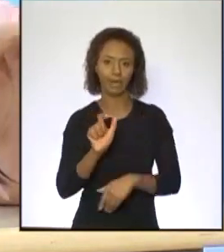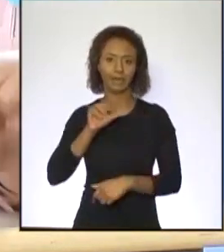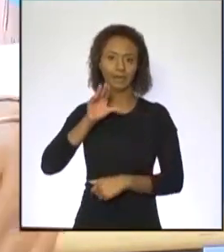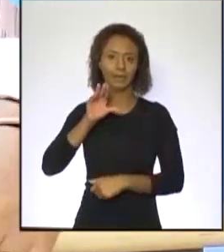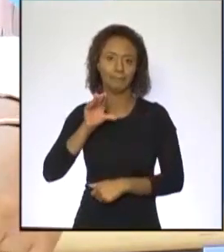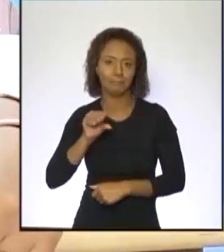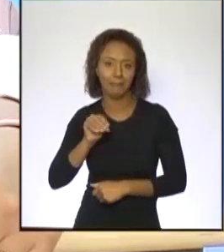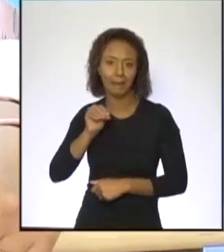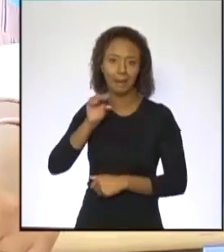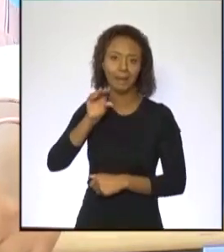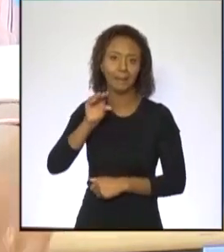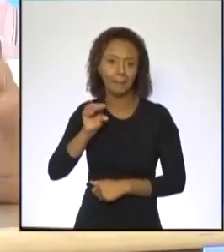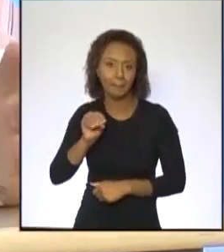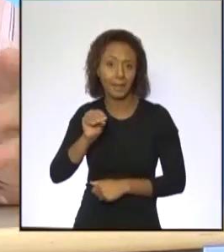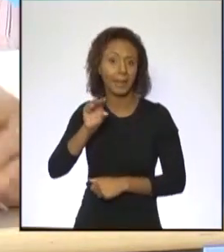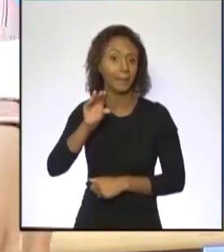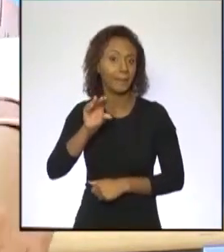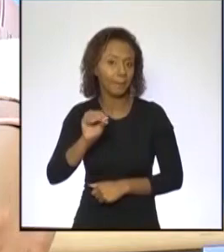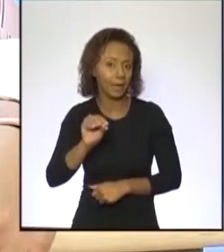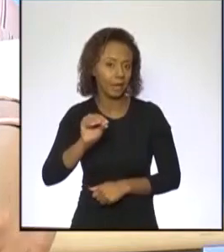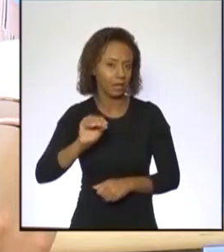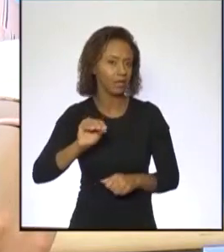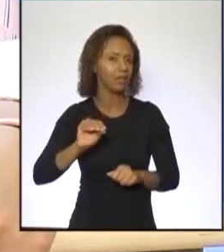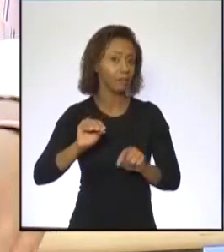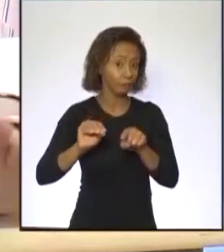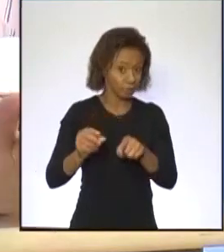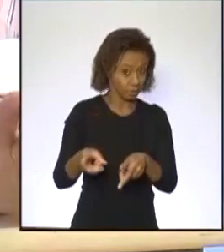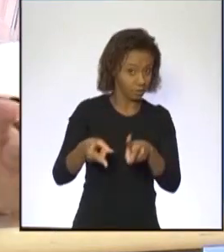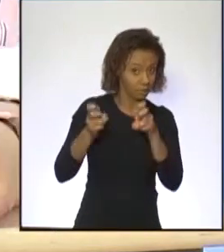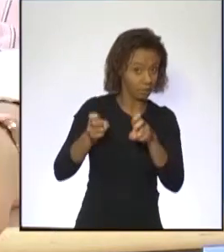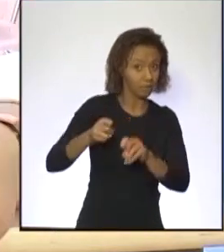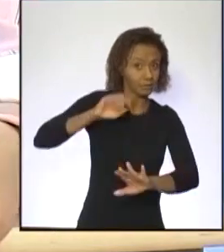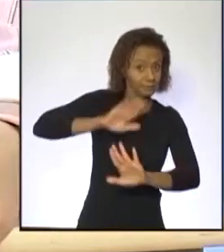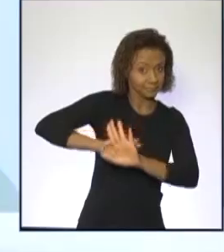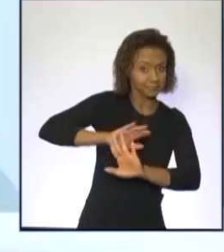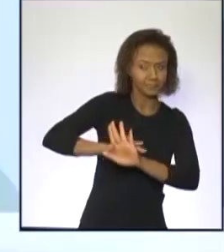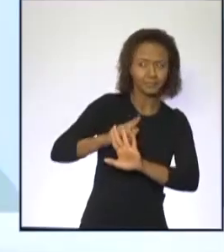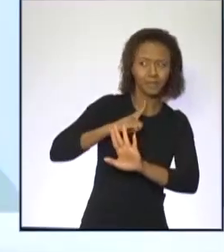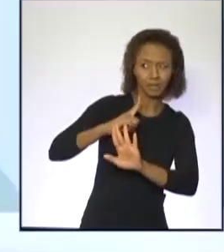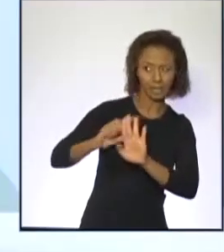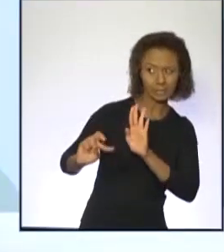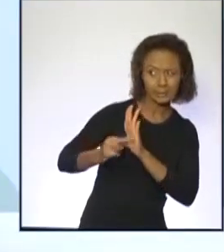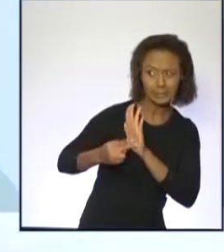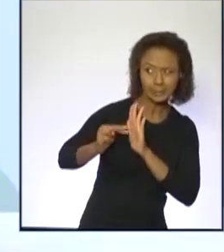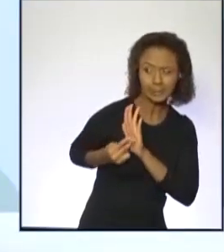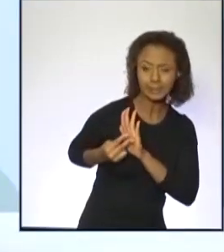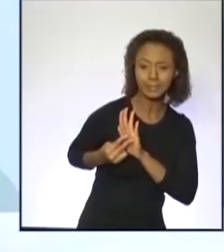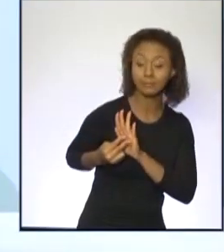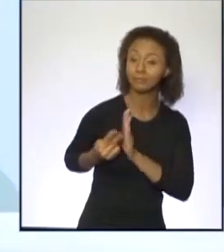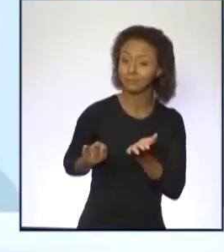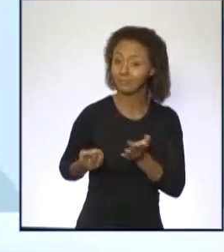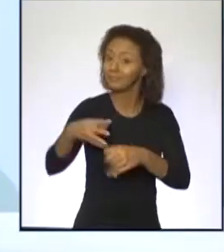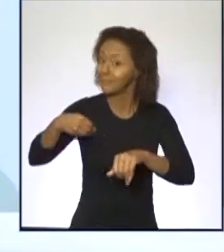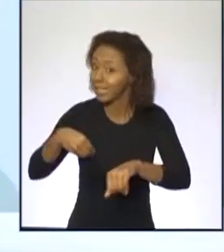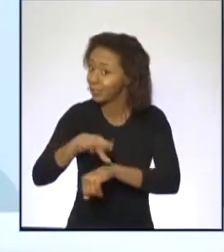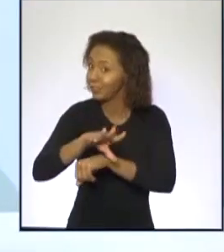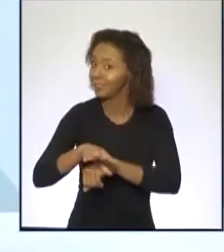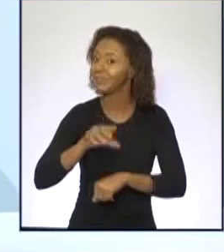porque ele está querendo dizer alguma coisa. Ele está querendo dar alguma dica. Ok, Então, e fique essa esperto. dica, ela está